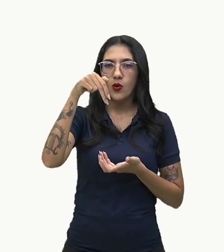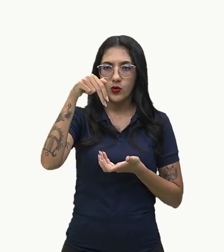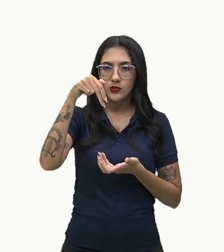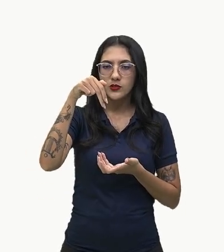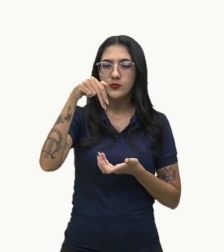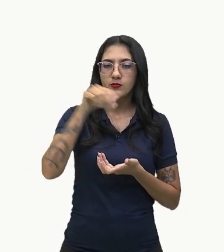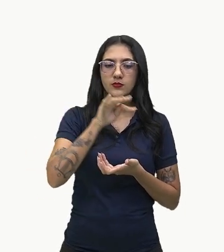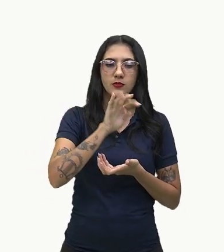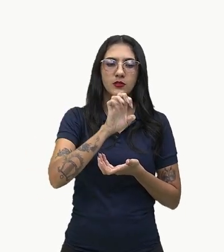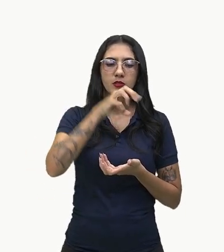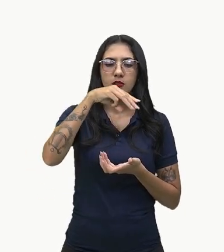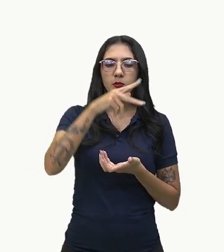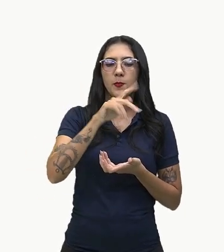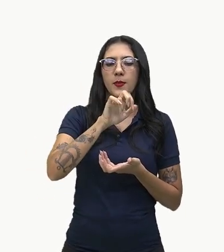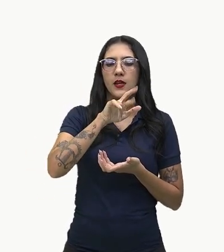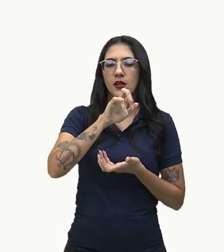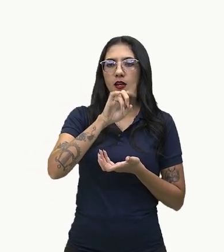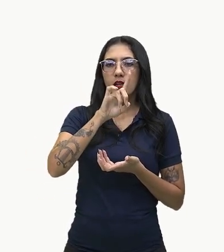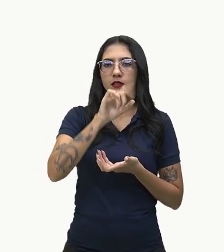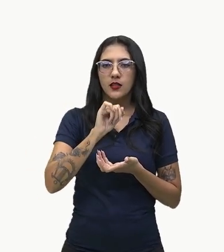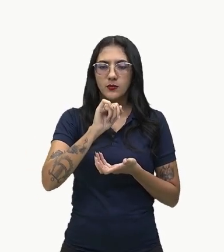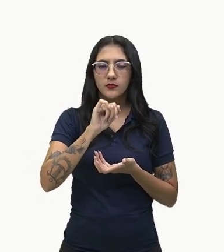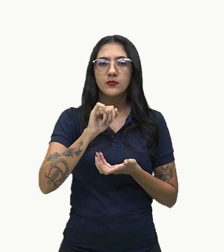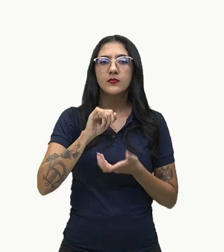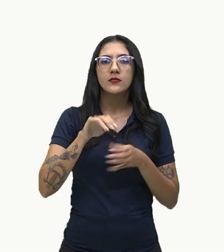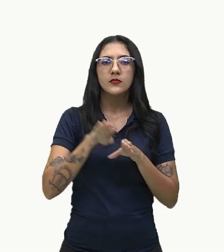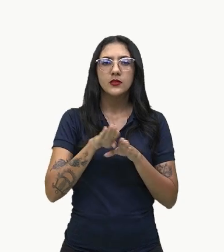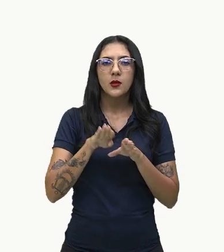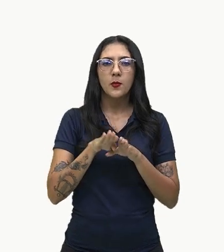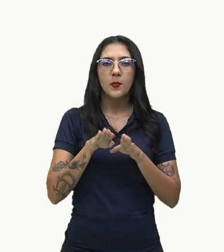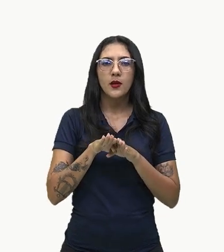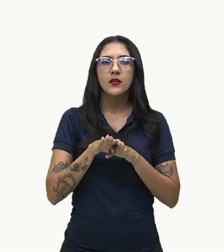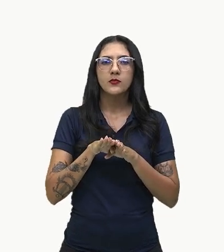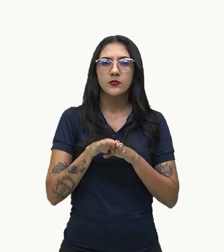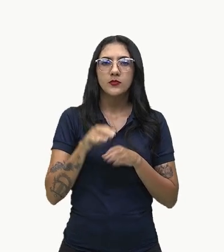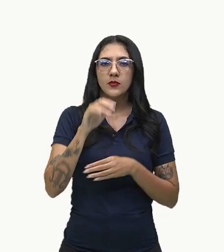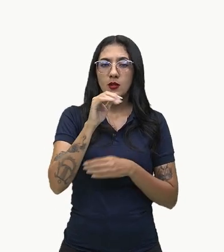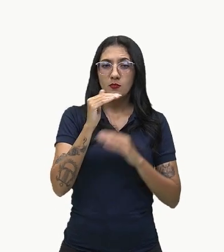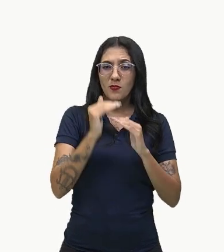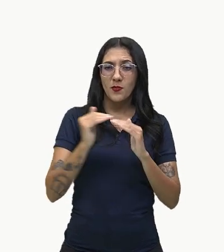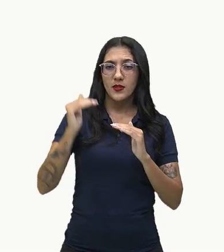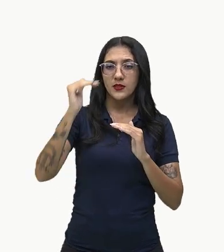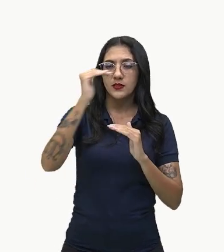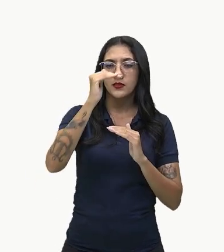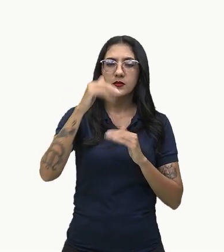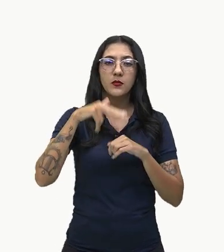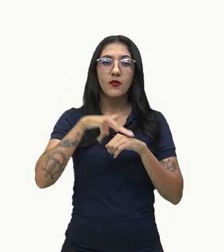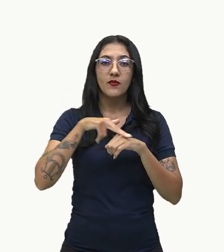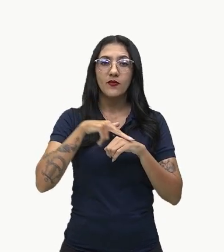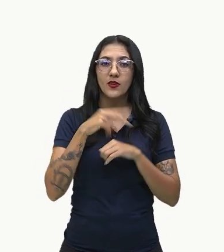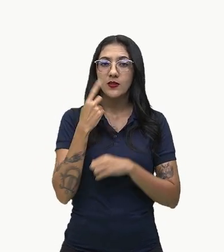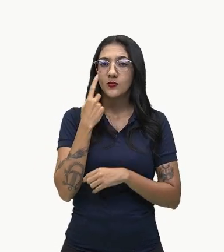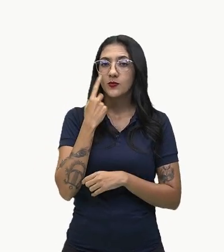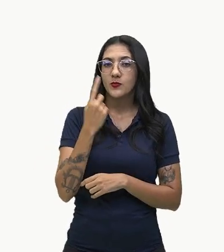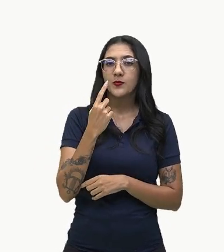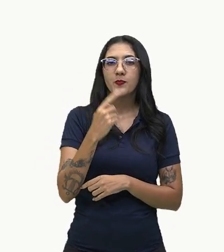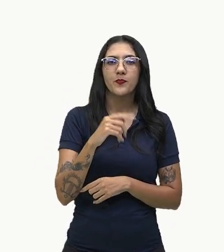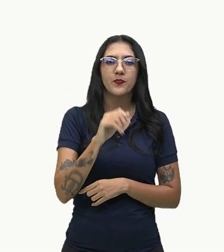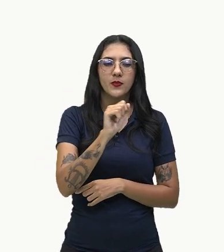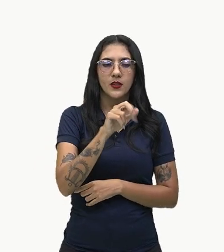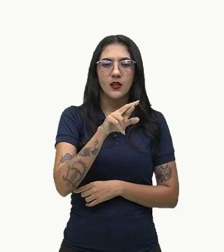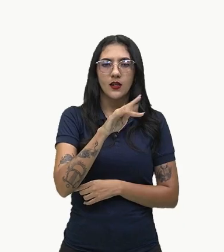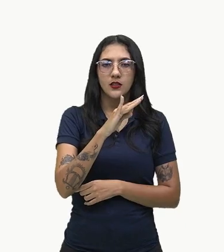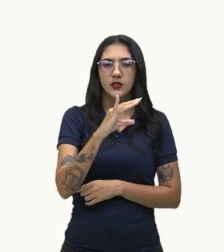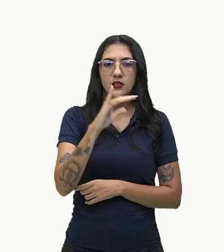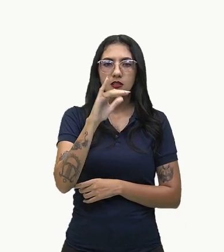temperada norte e nós temos a zona polar ártica. No hemisfério sul, nós vamos ter